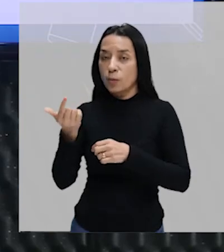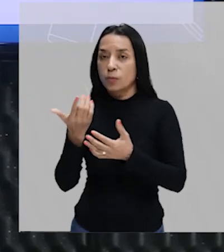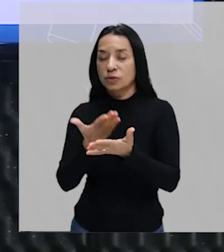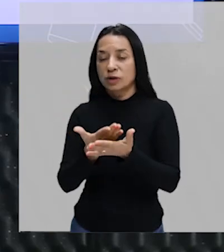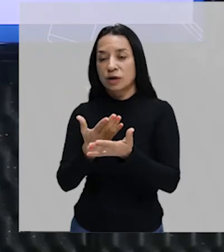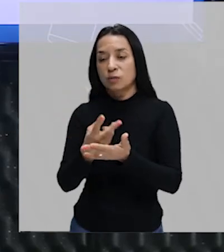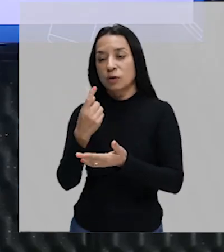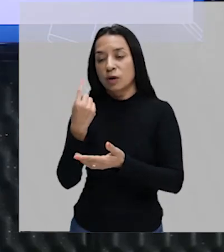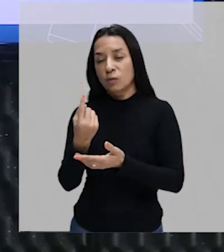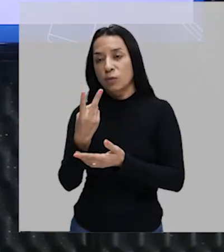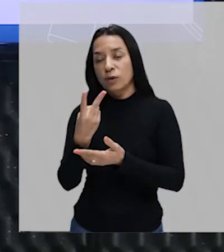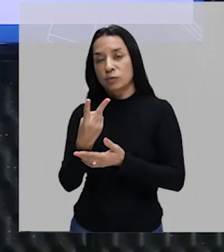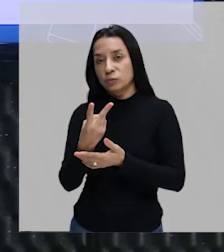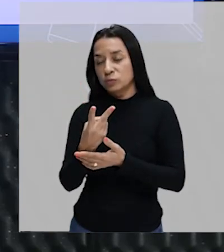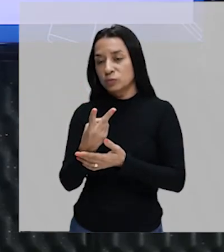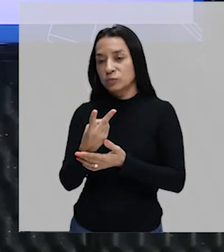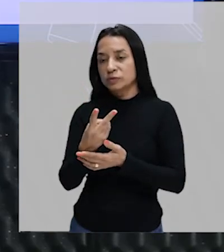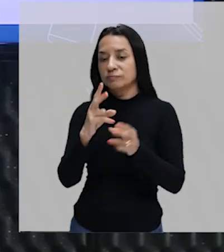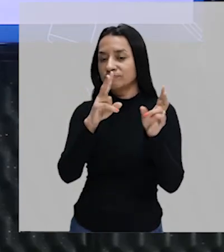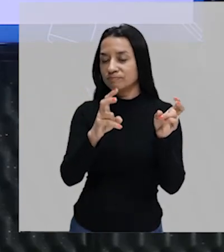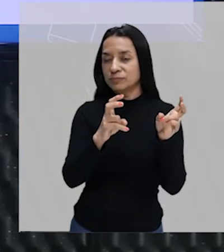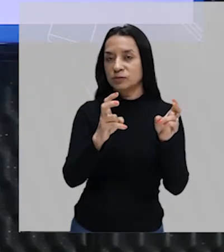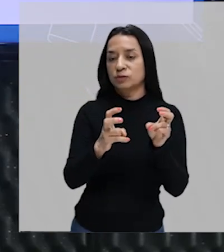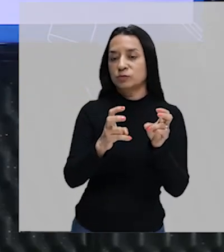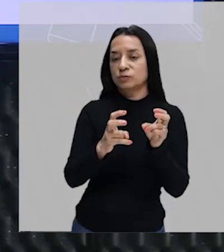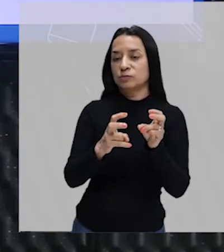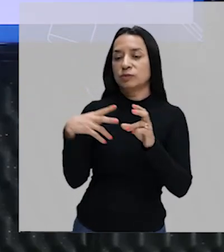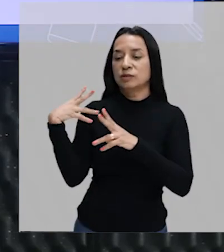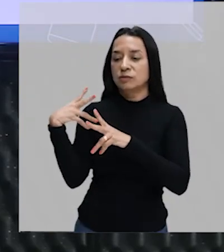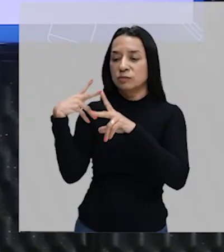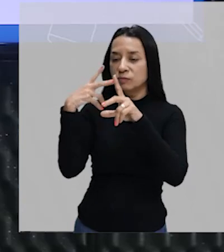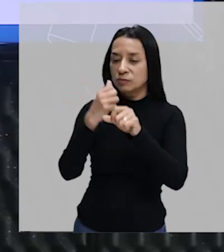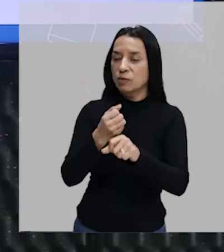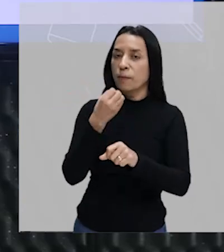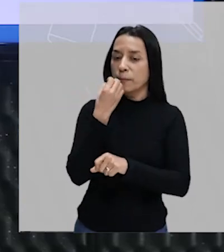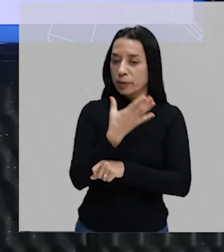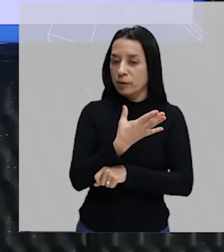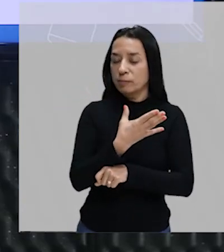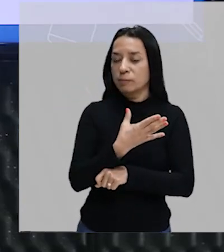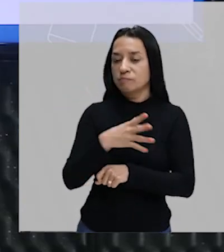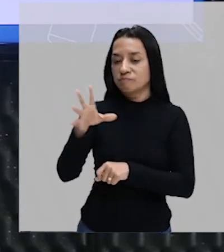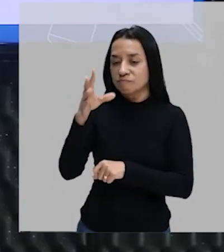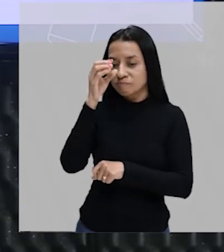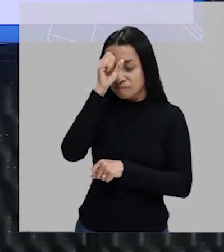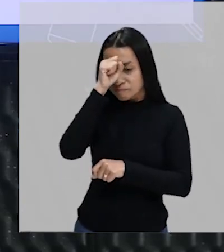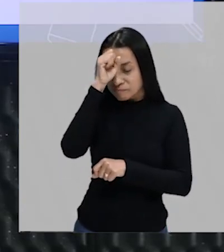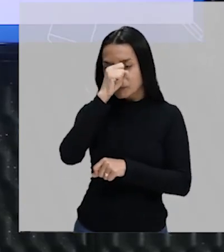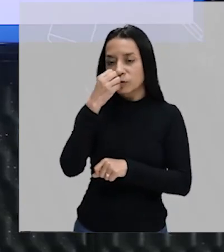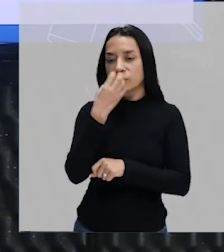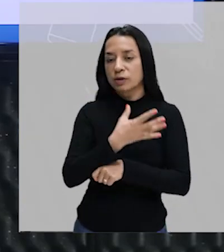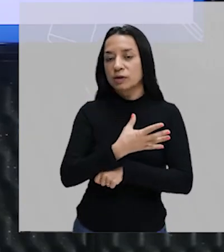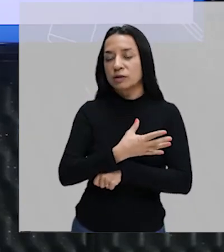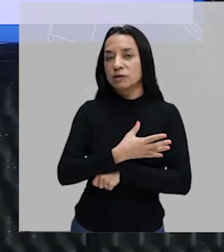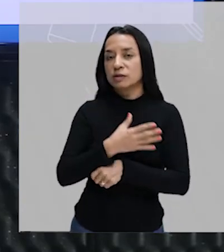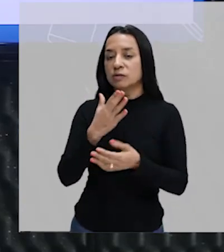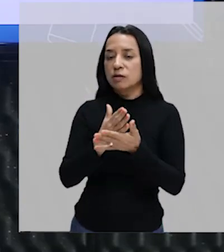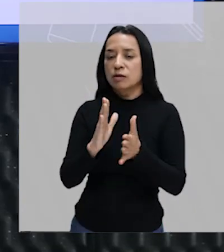duas aulas desse assunto, para que você reforce bem, tá? E depois, no final, muitos exercícios